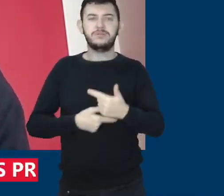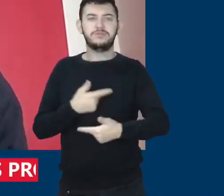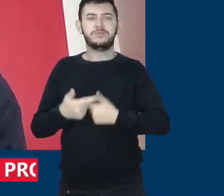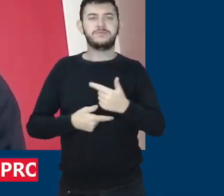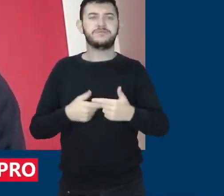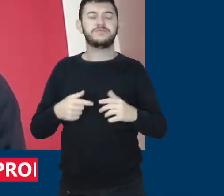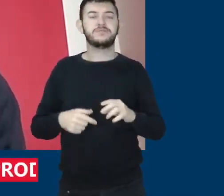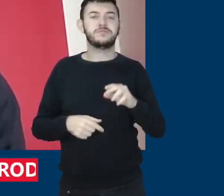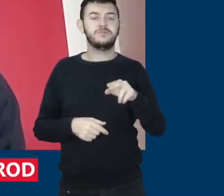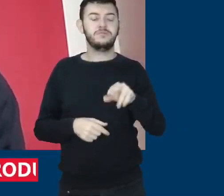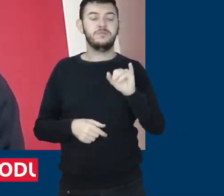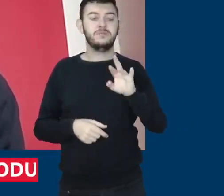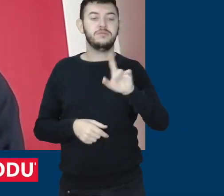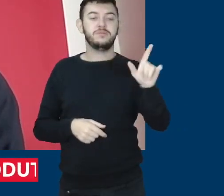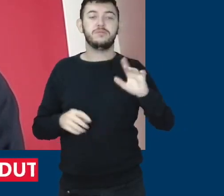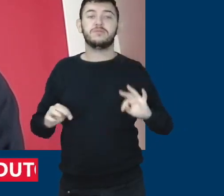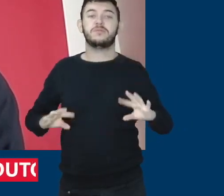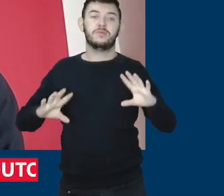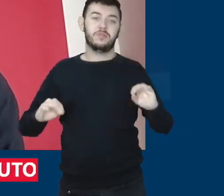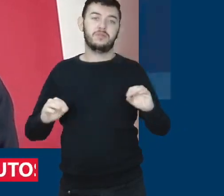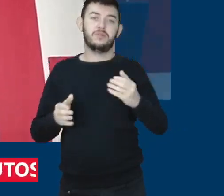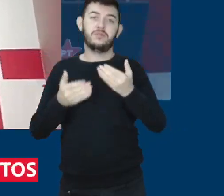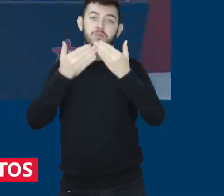começar da própria economia, claro.